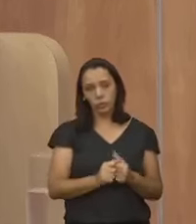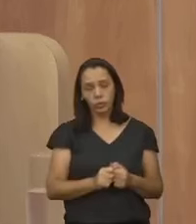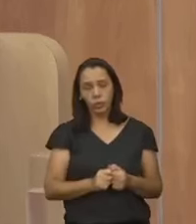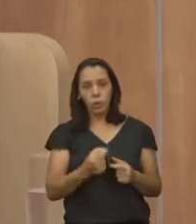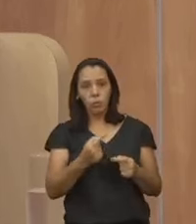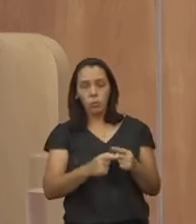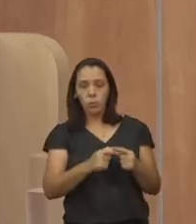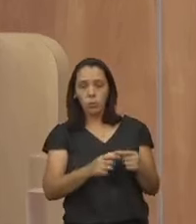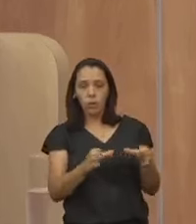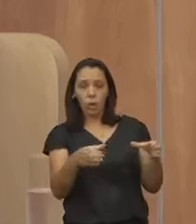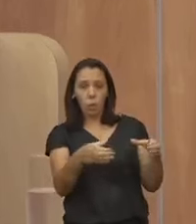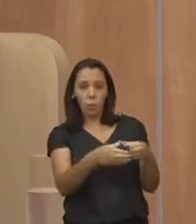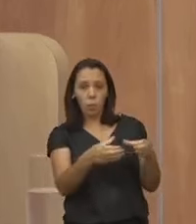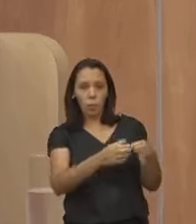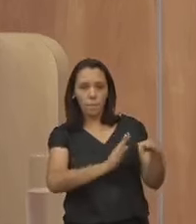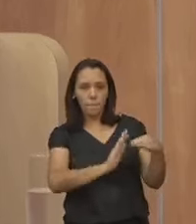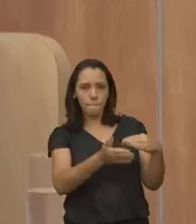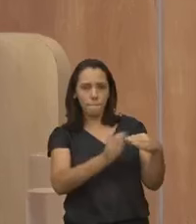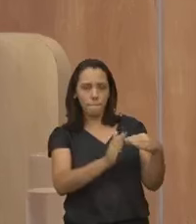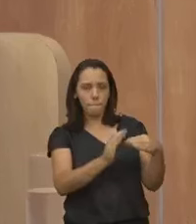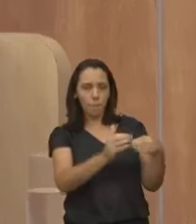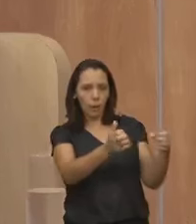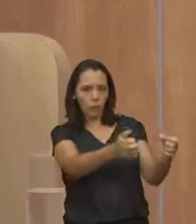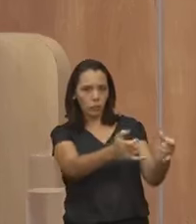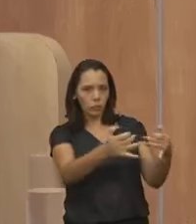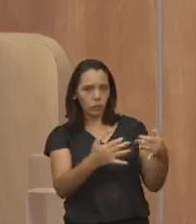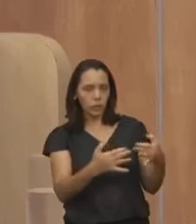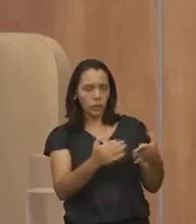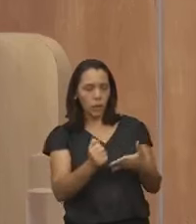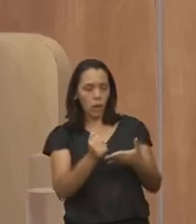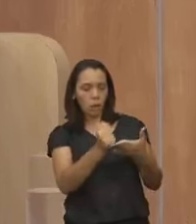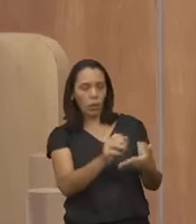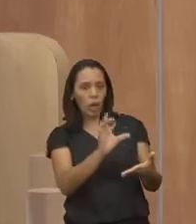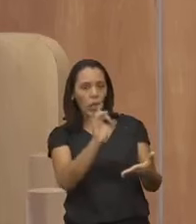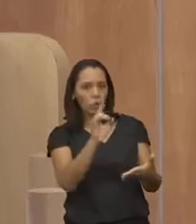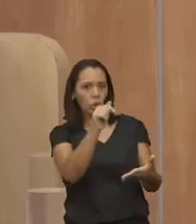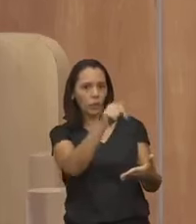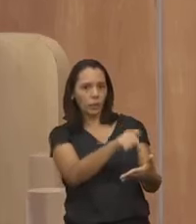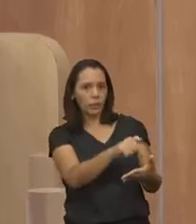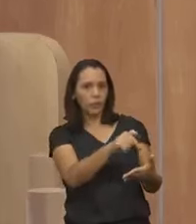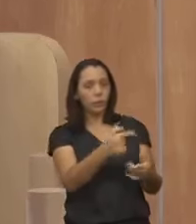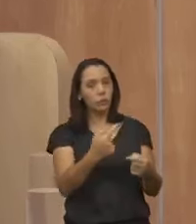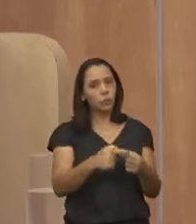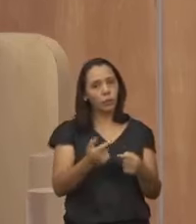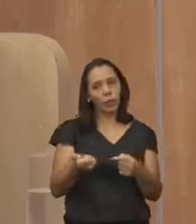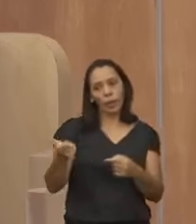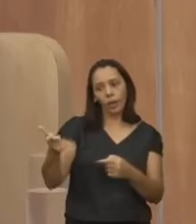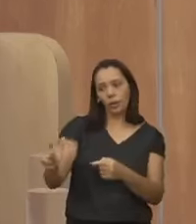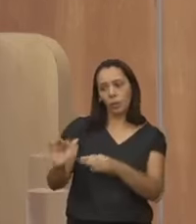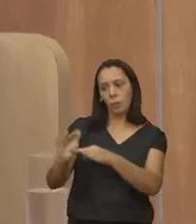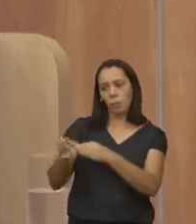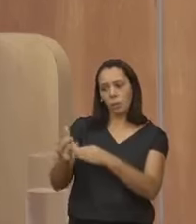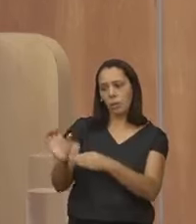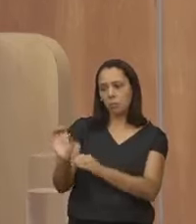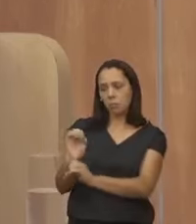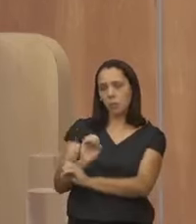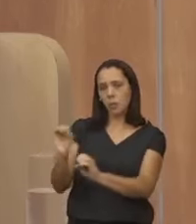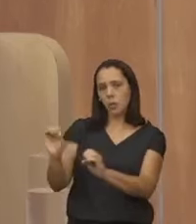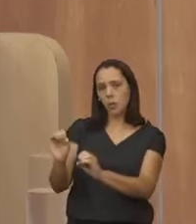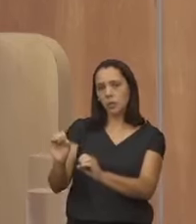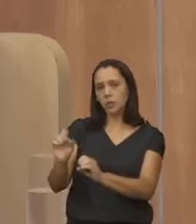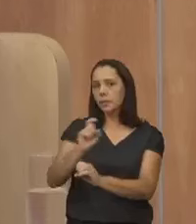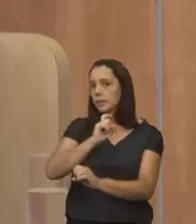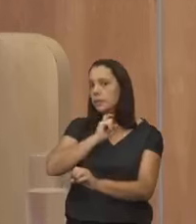os moradores do Ijal estão aqui, fala, eu vou votar só a favor do Ijal, porque aqui a gente não tem ninguém do Rio Comprido e Santa